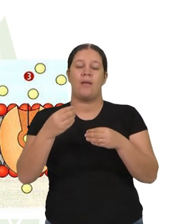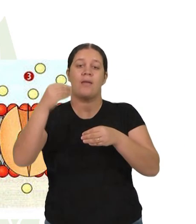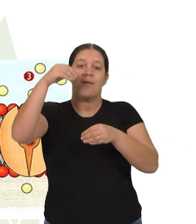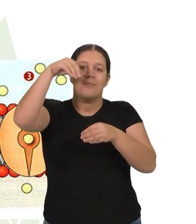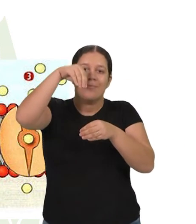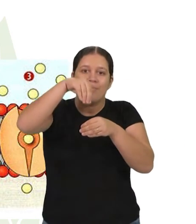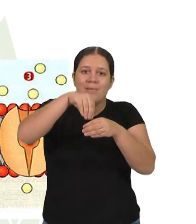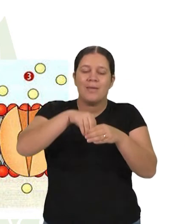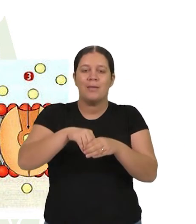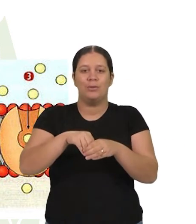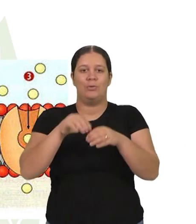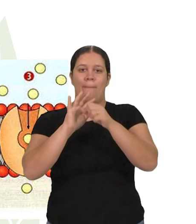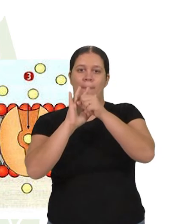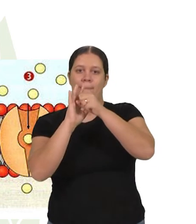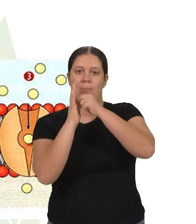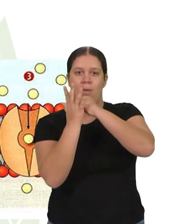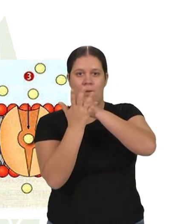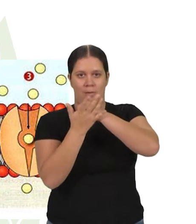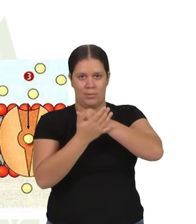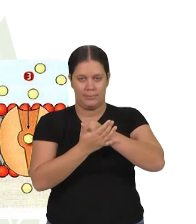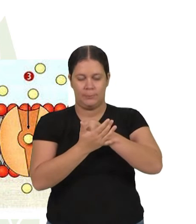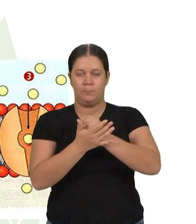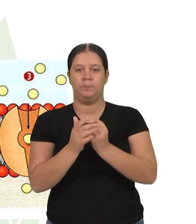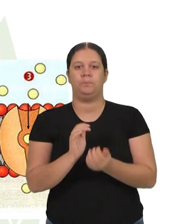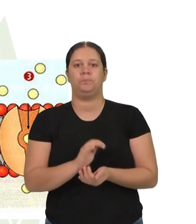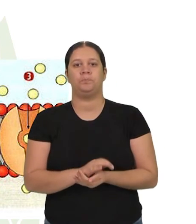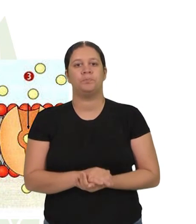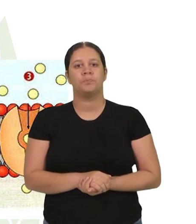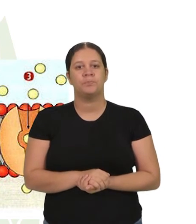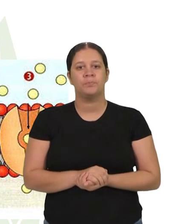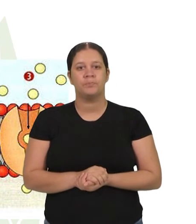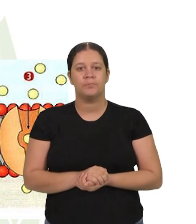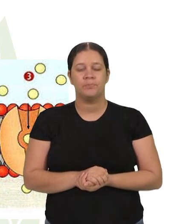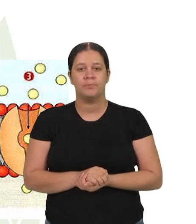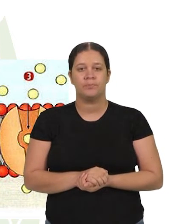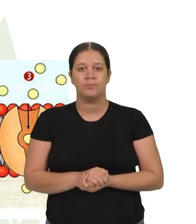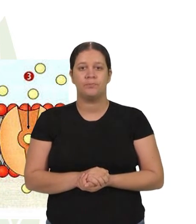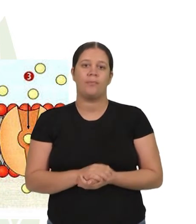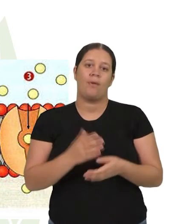outro da membrana plasmática, tá bom?